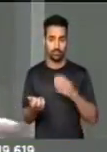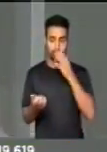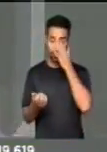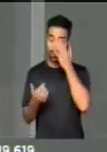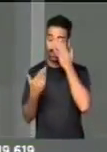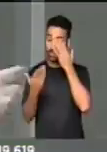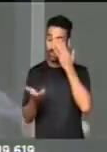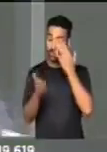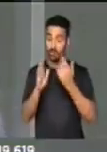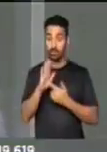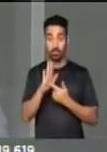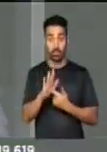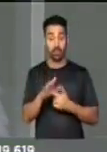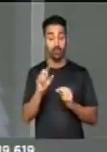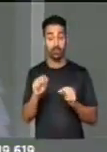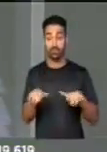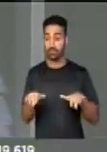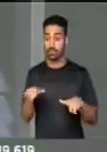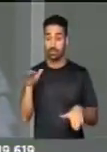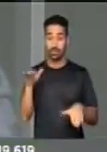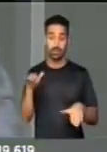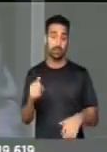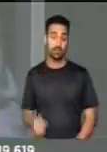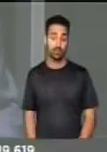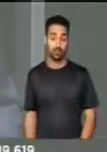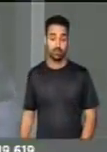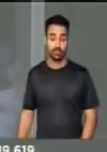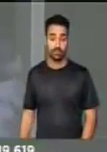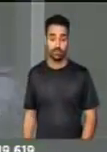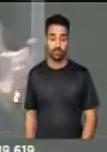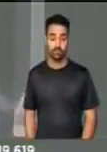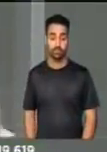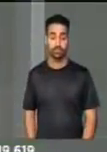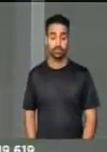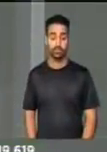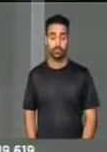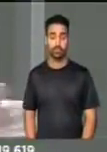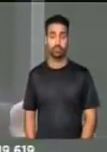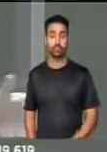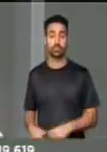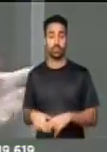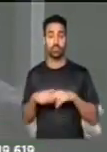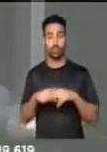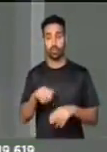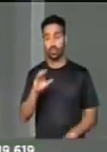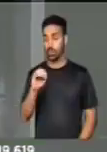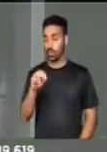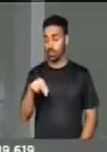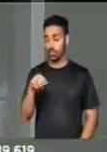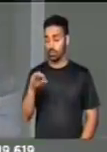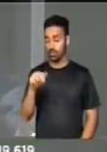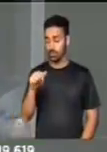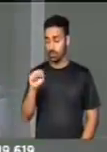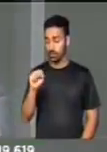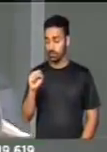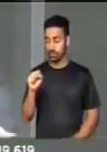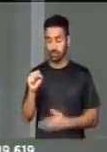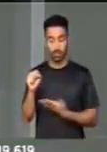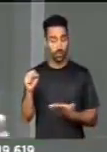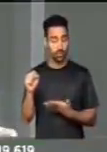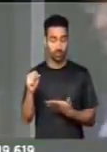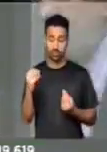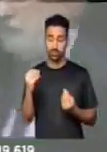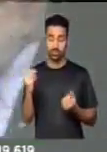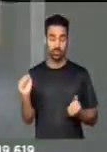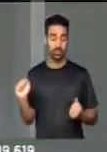demonstração exatamente desse desequilíbrio. Desse desequilíbrio que fez com que as contas chegassem a um momento em que nós tenhamos hoje